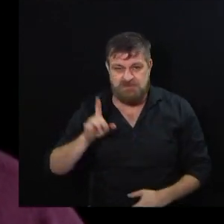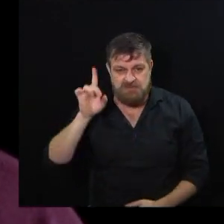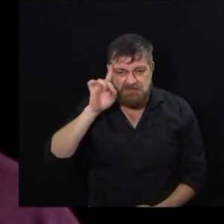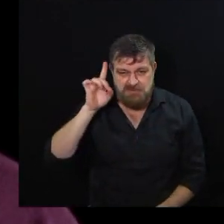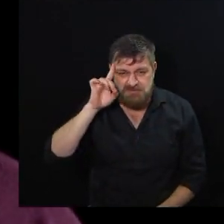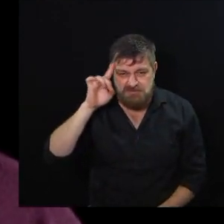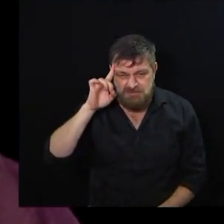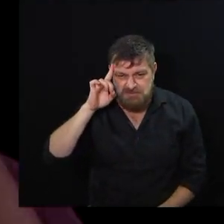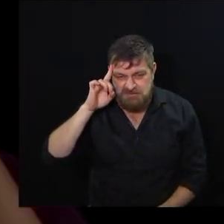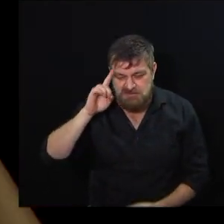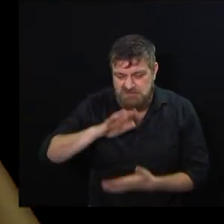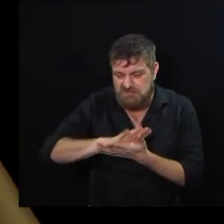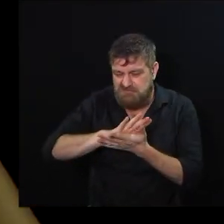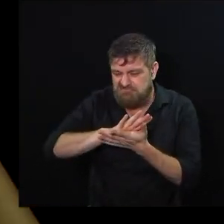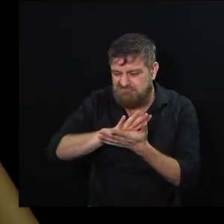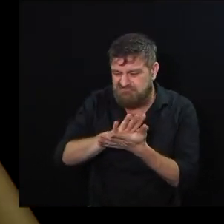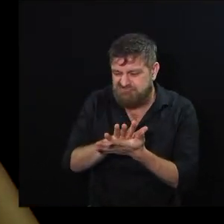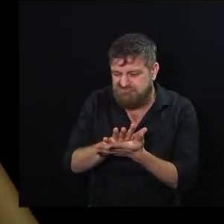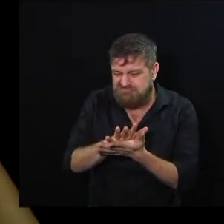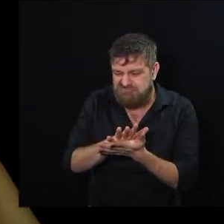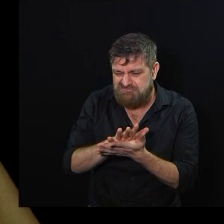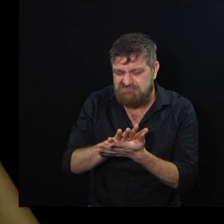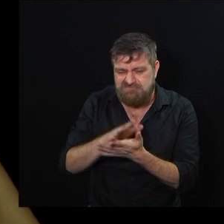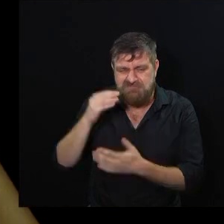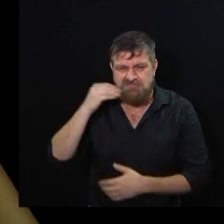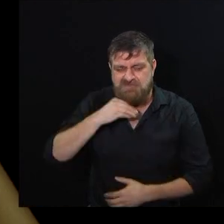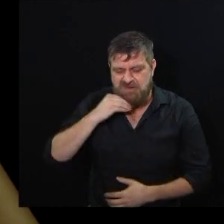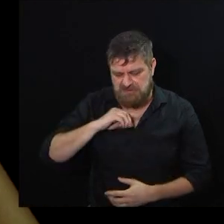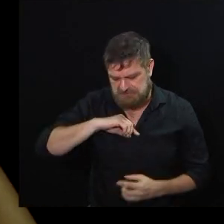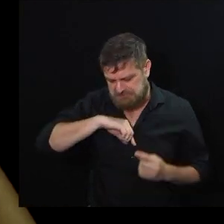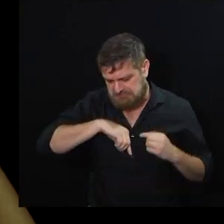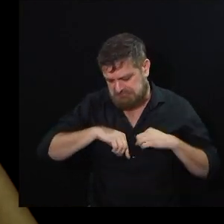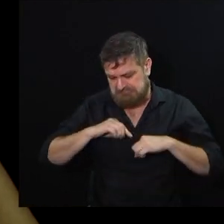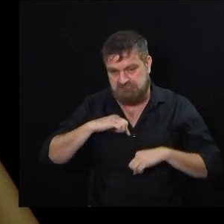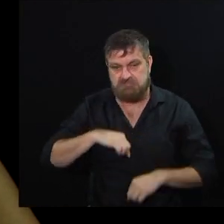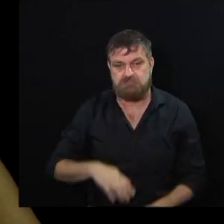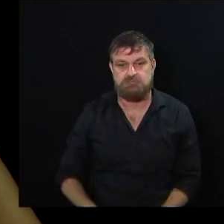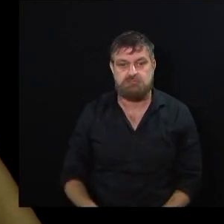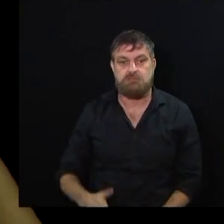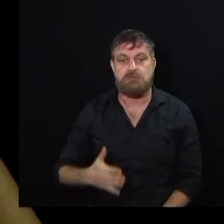misericórdias de Cristo. Meu marido é meu pai.